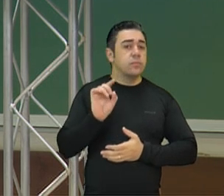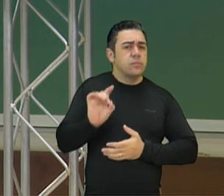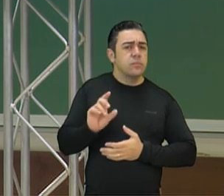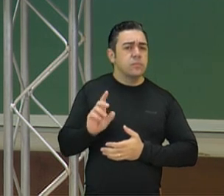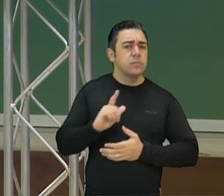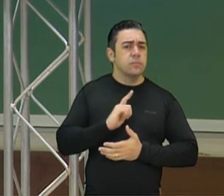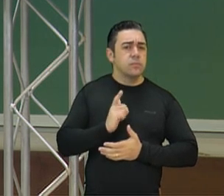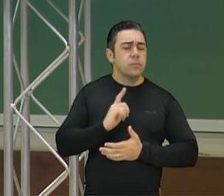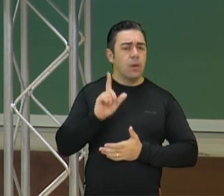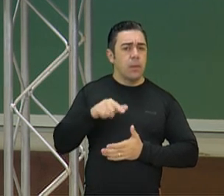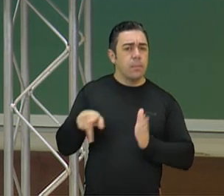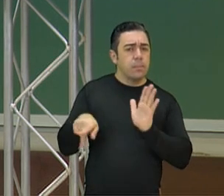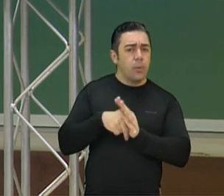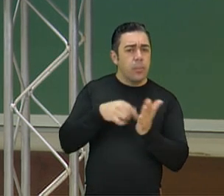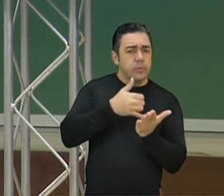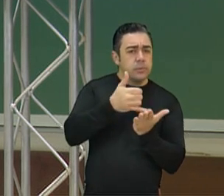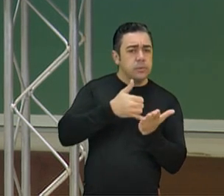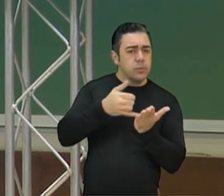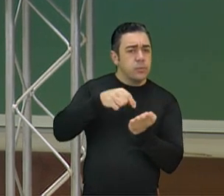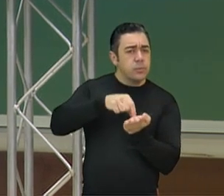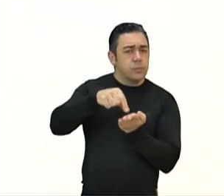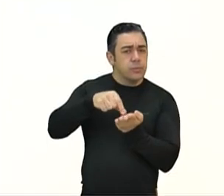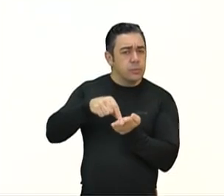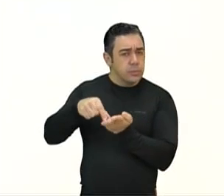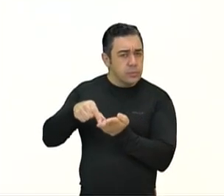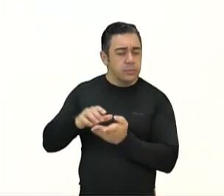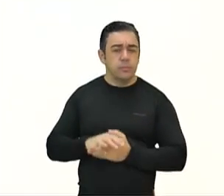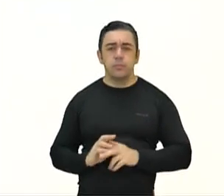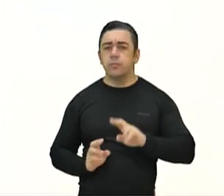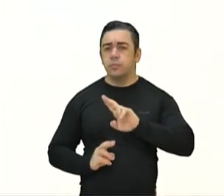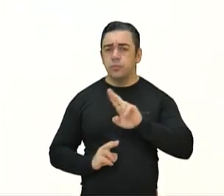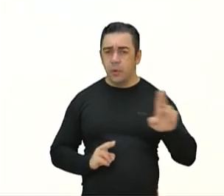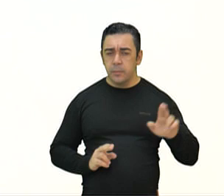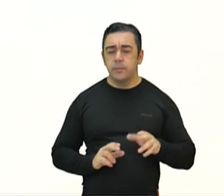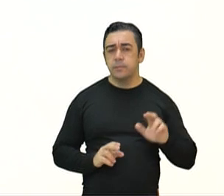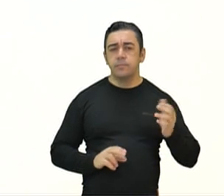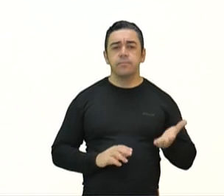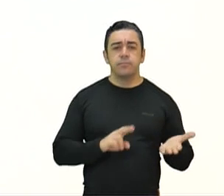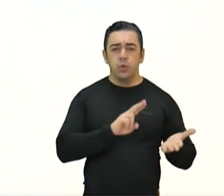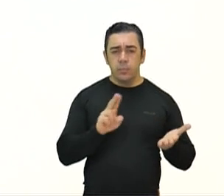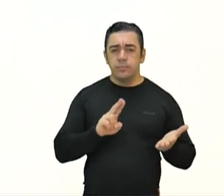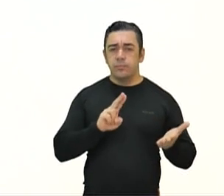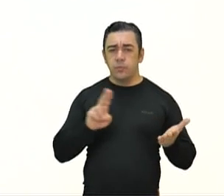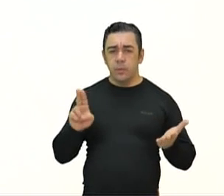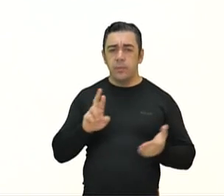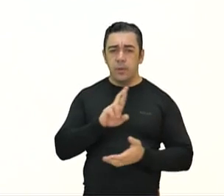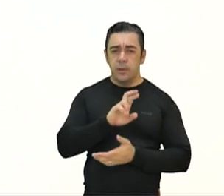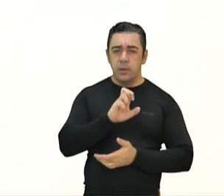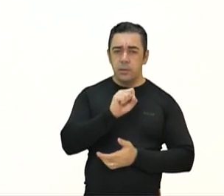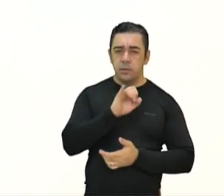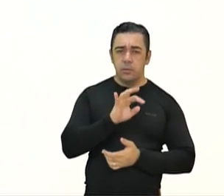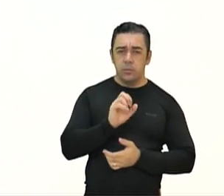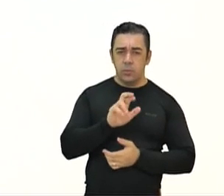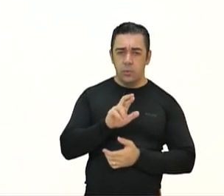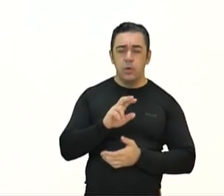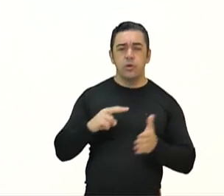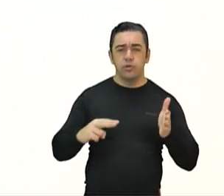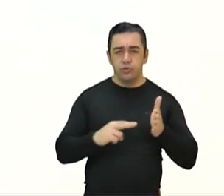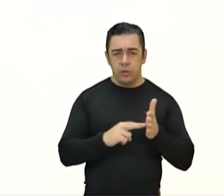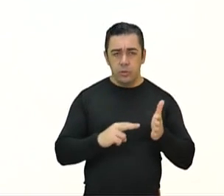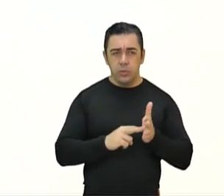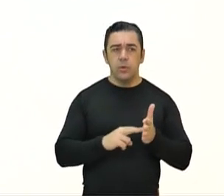só contém dispositivos de um circuito elétrico. Letra A, resistor, gerador,